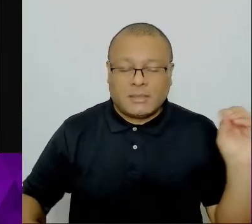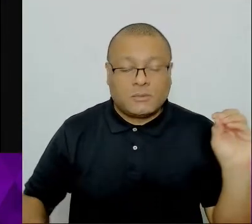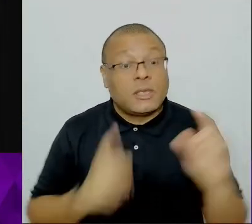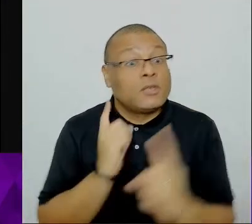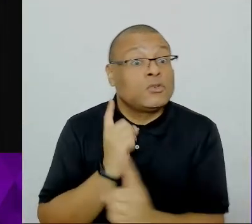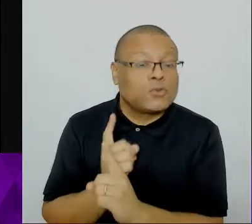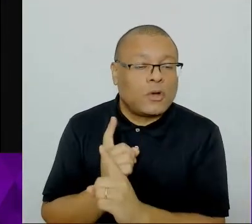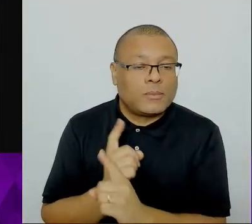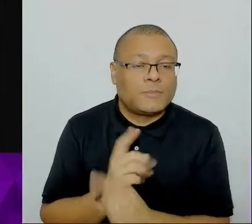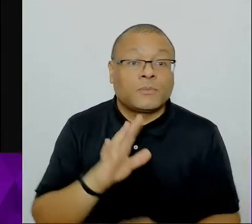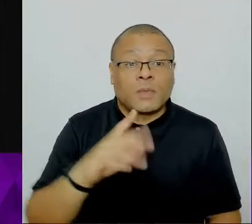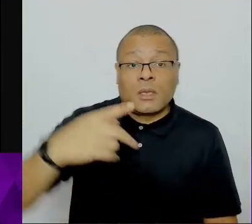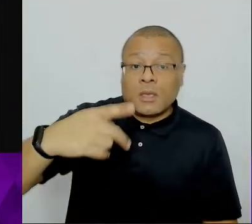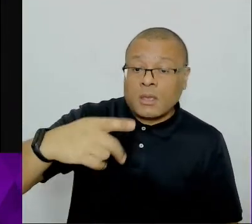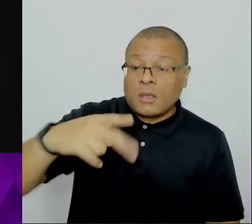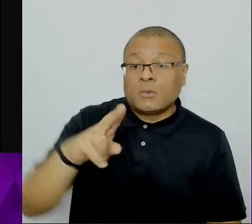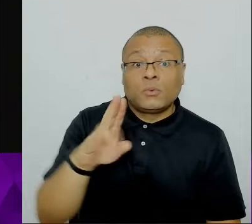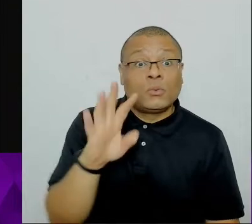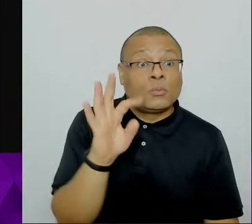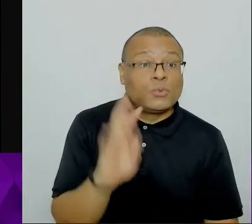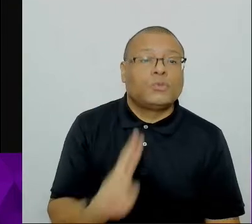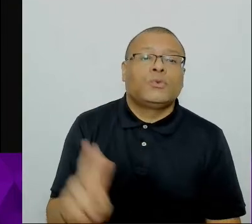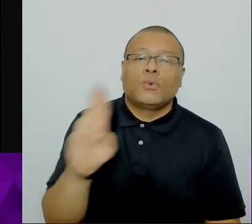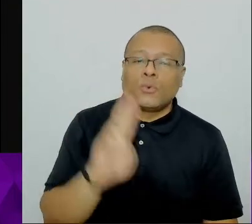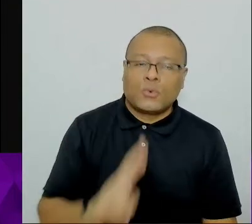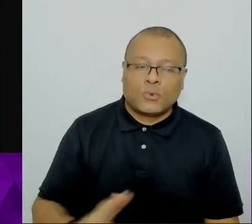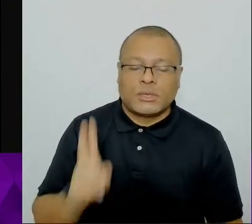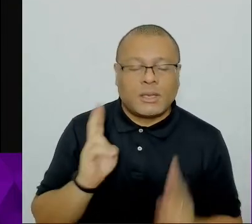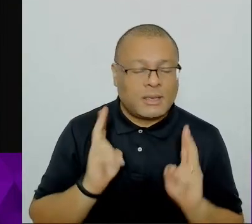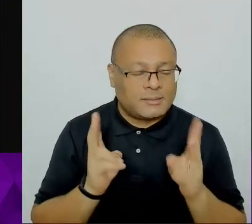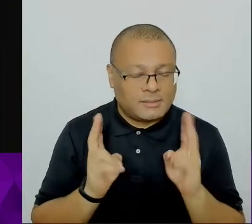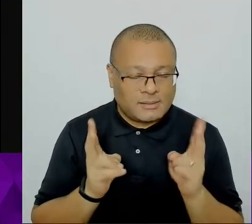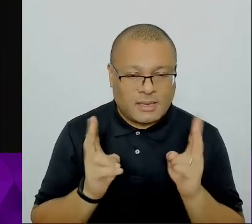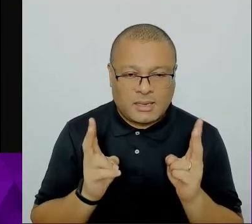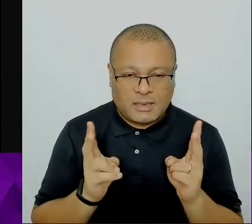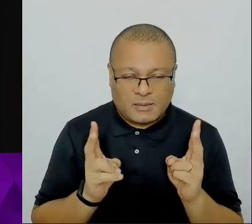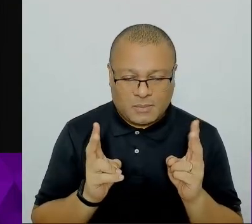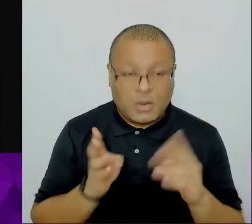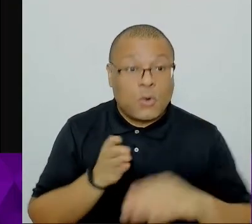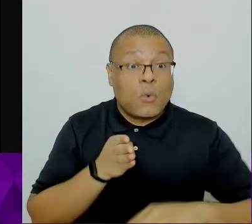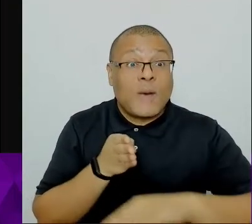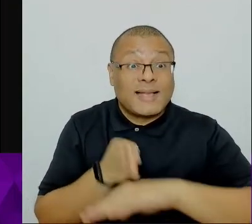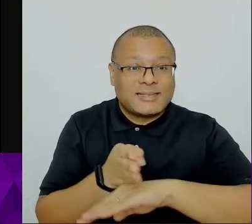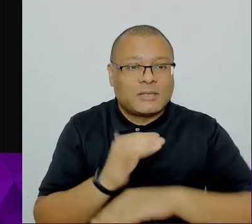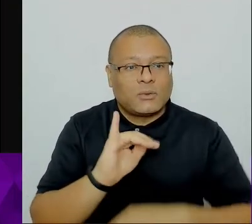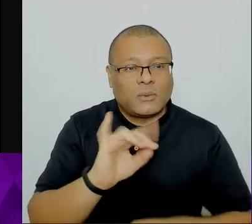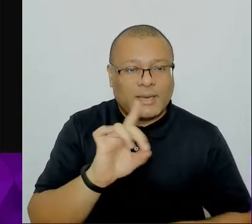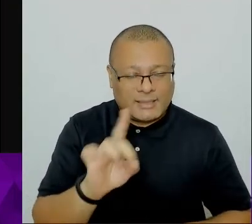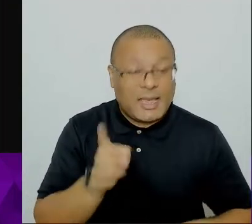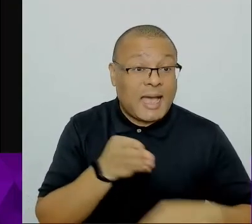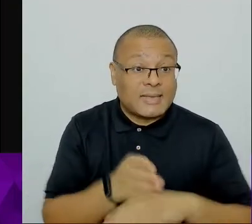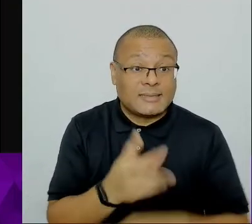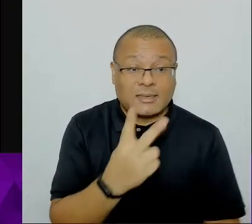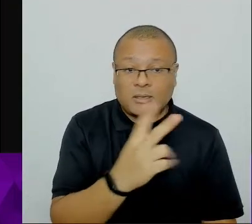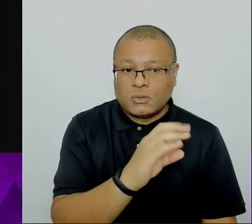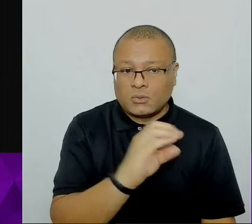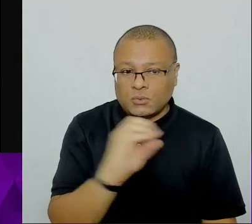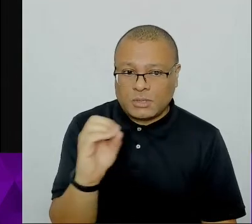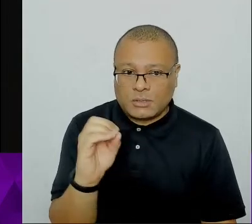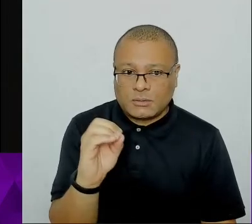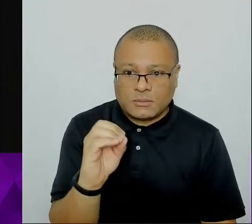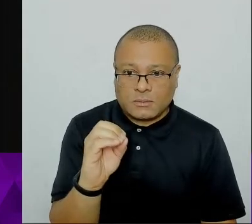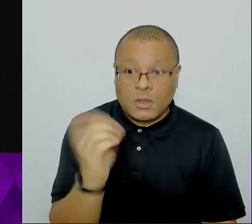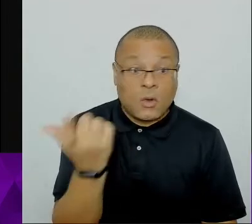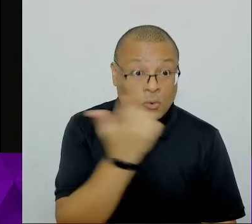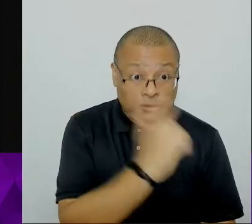Já no put, a gente utiliza, como sempre, o acesso ao identificador, acesso 200, caso tenha